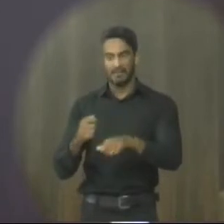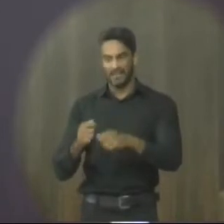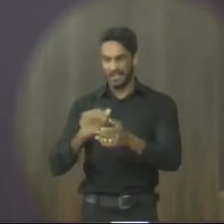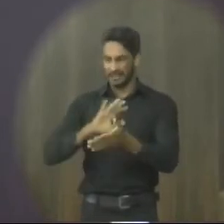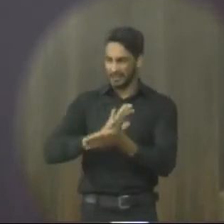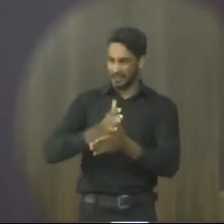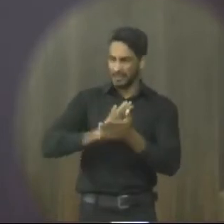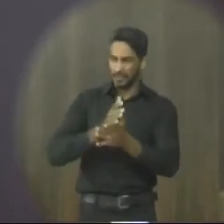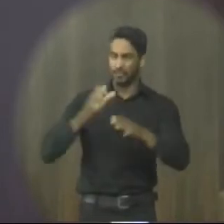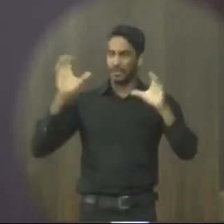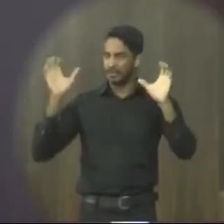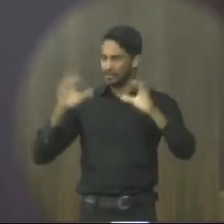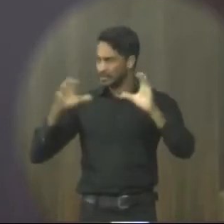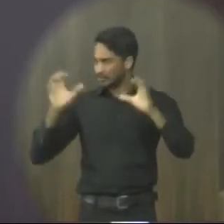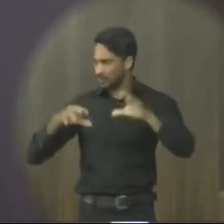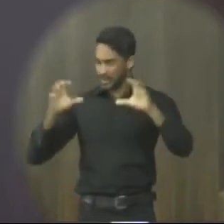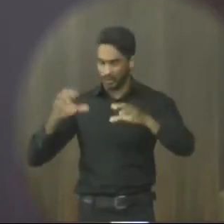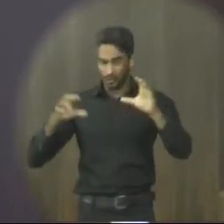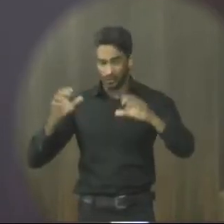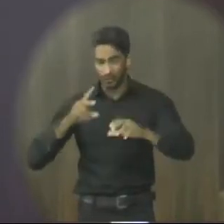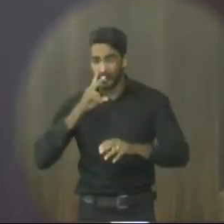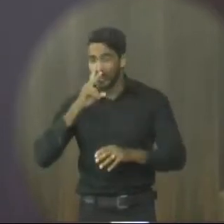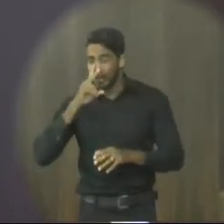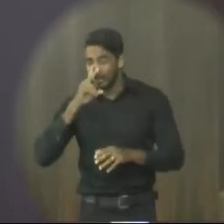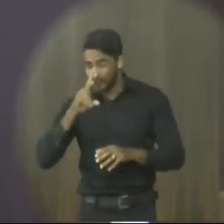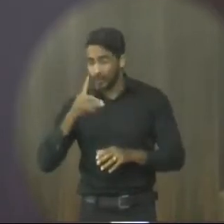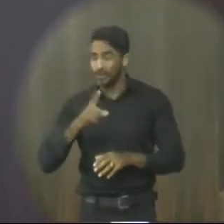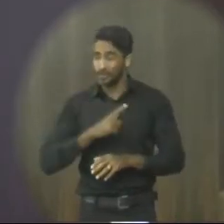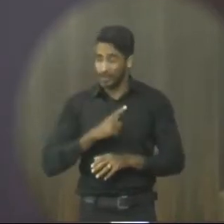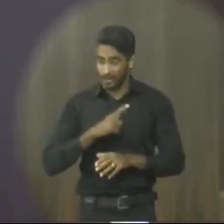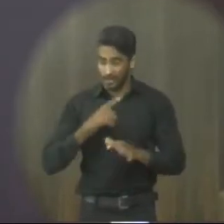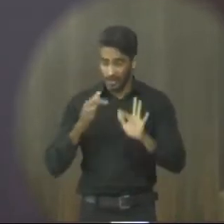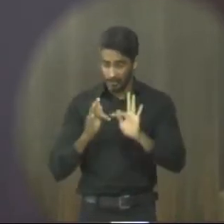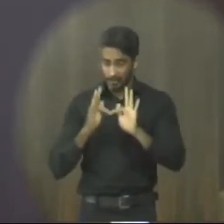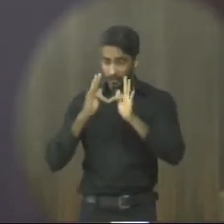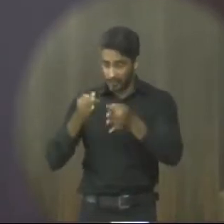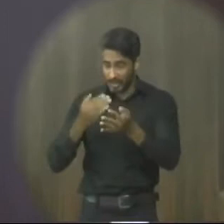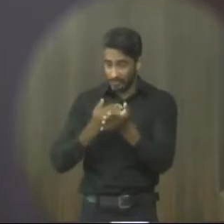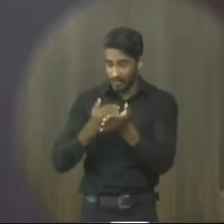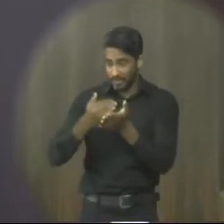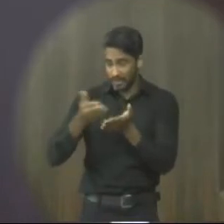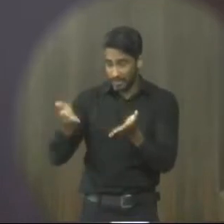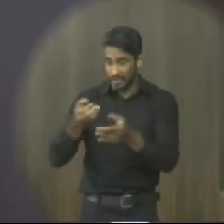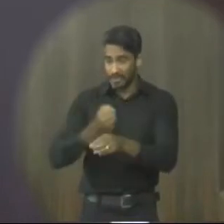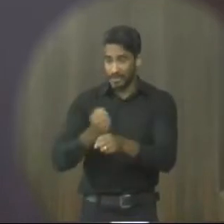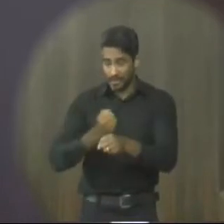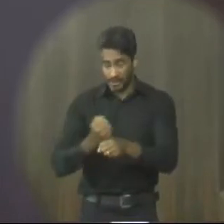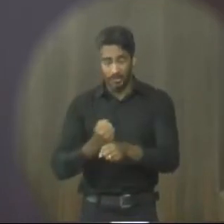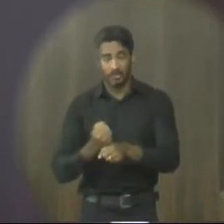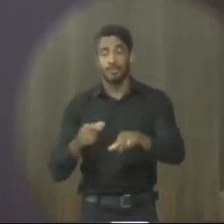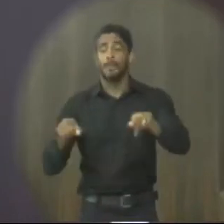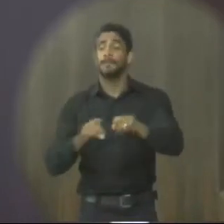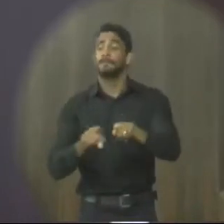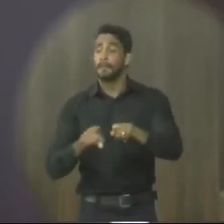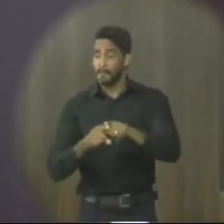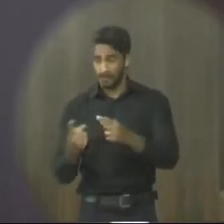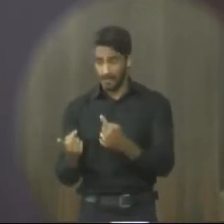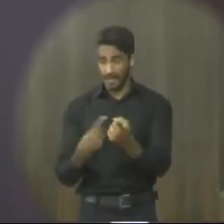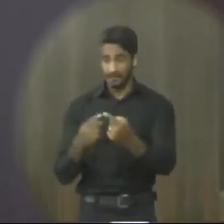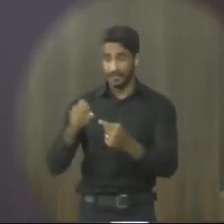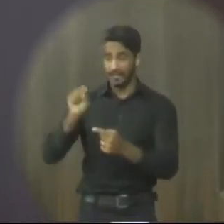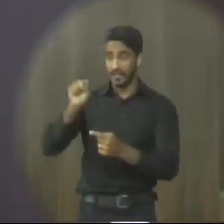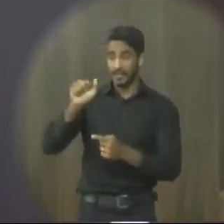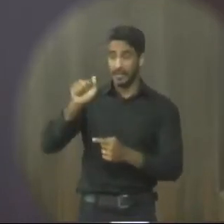destruída, né, com as chuvas, as fortes chuvas aí que nós tivemos no final e início desse ano. A Avenida